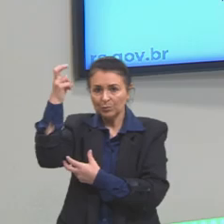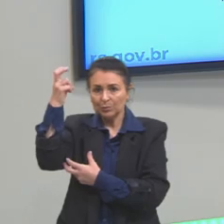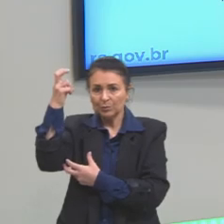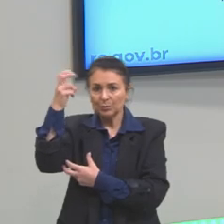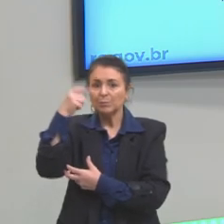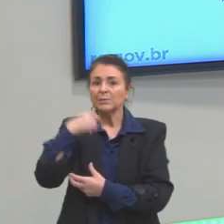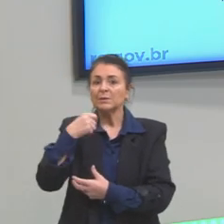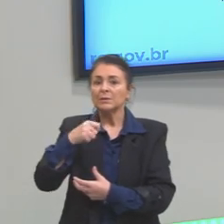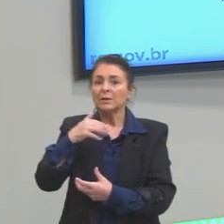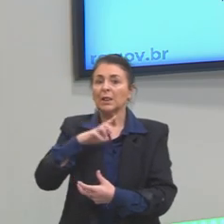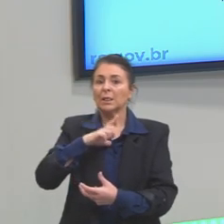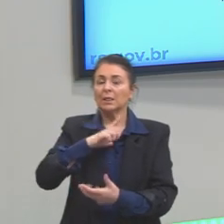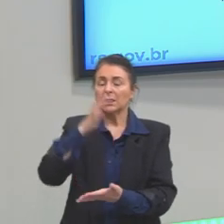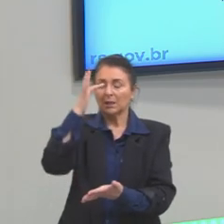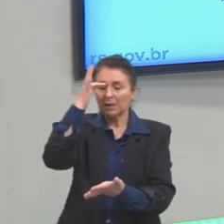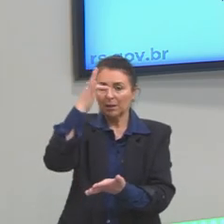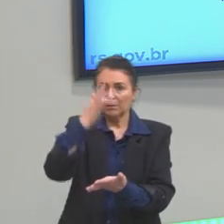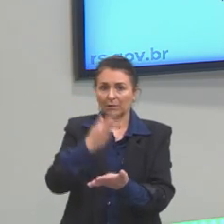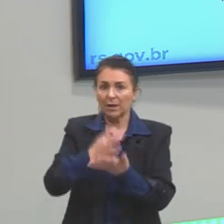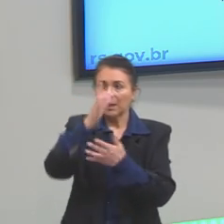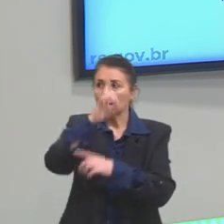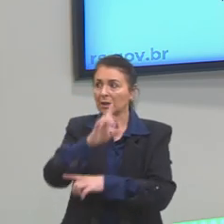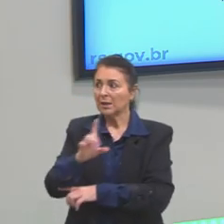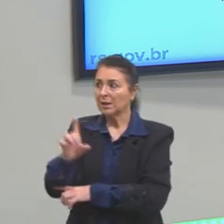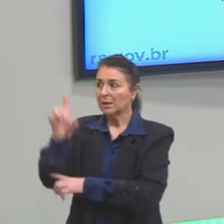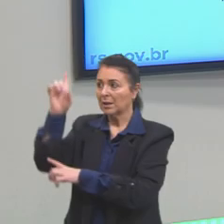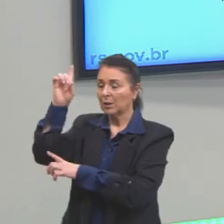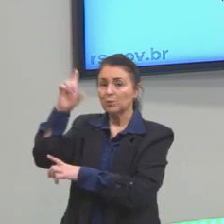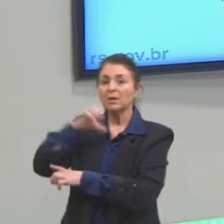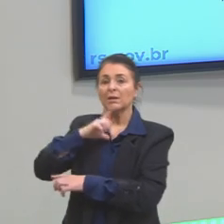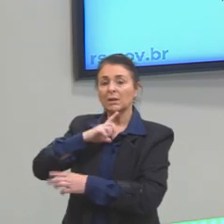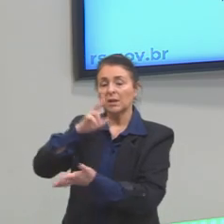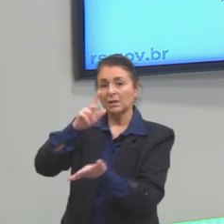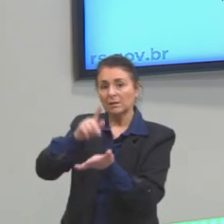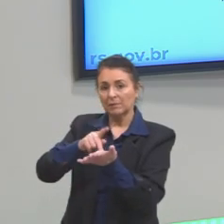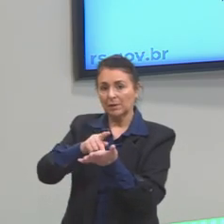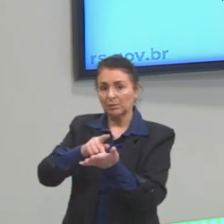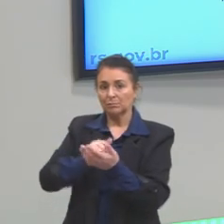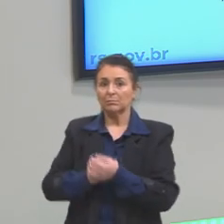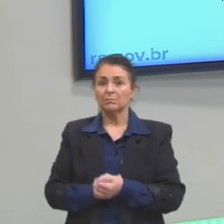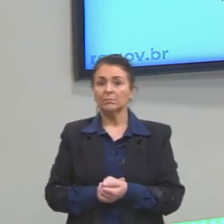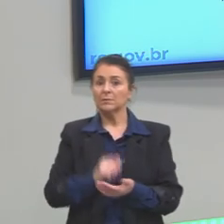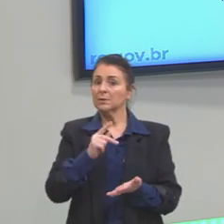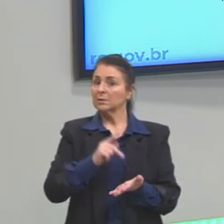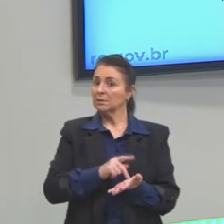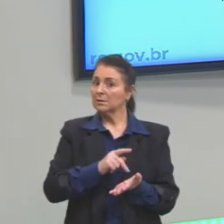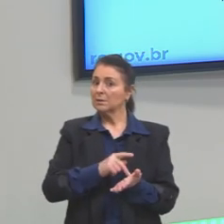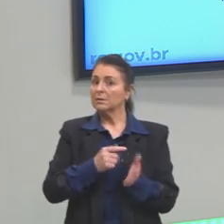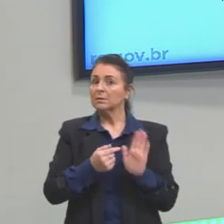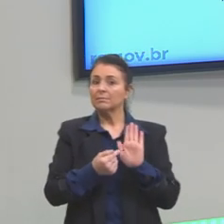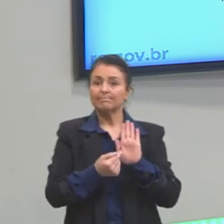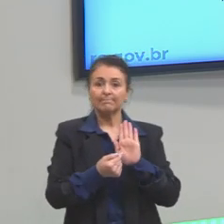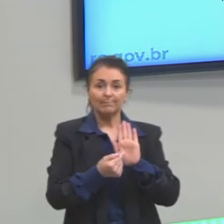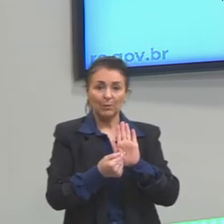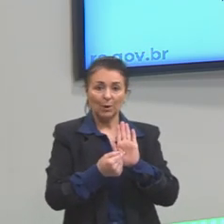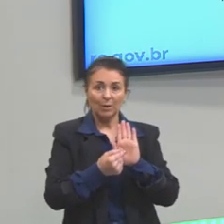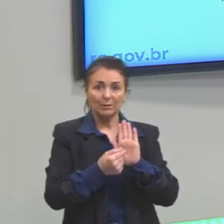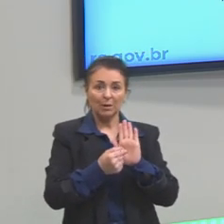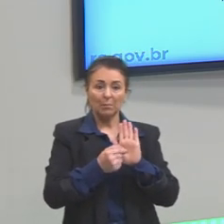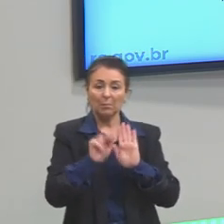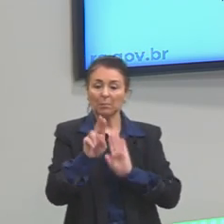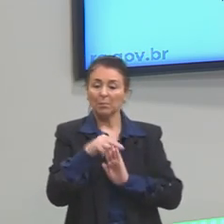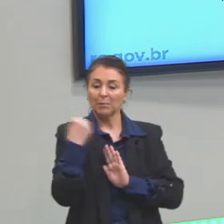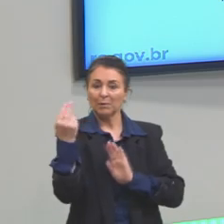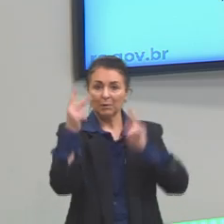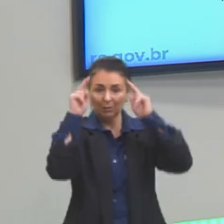fé e nesse mundo inteligível está Deus com as verdades e as verdades são reveladas para os humanos